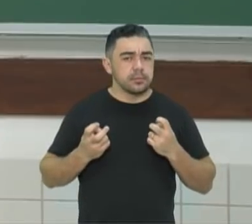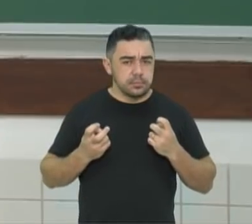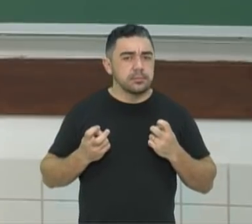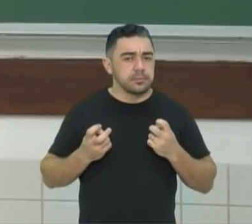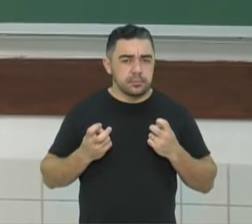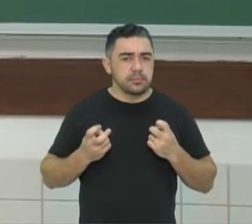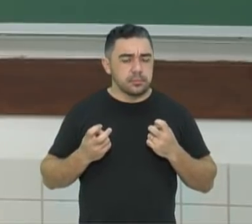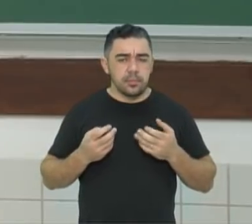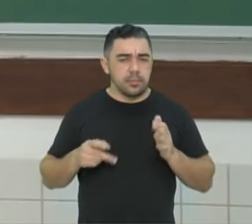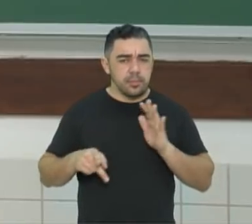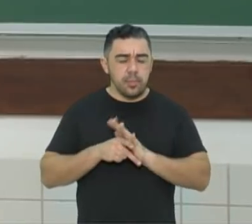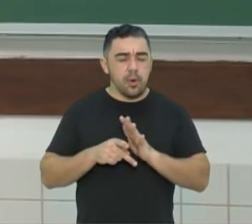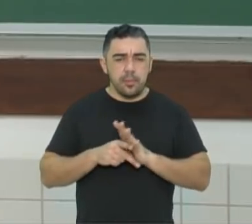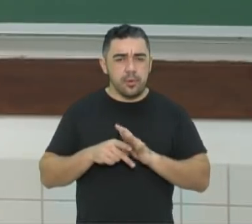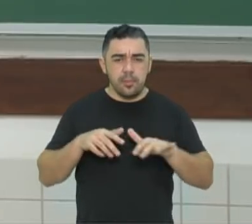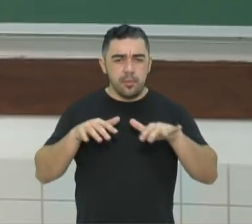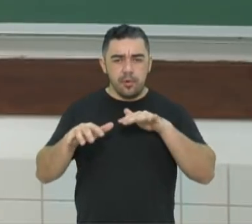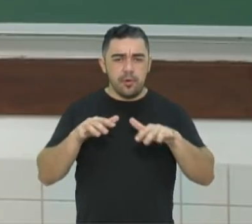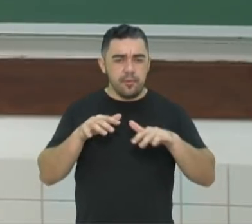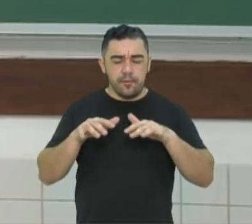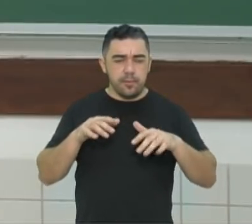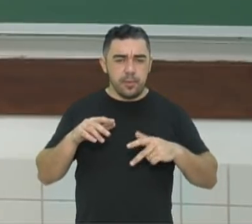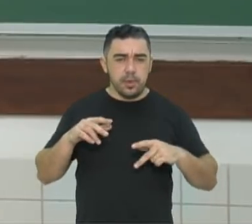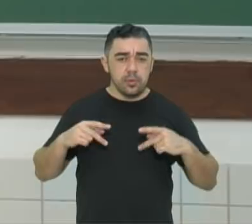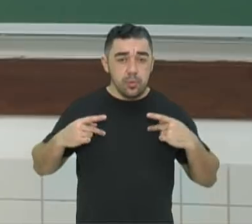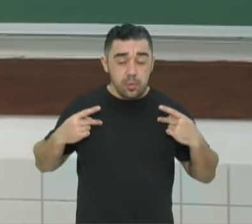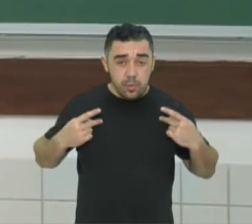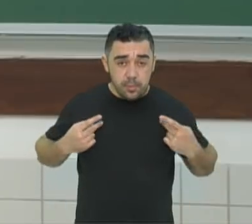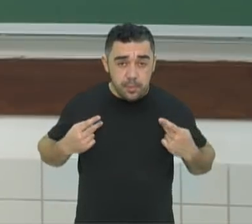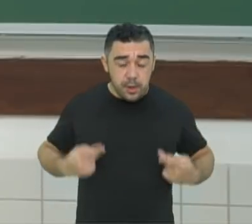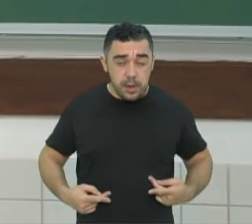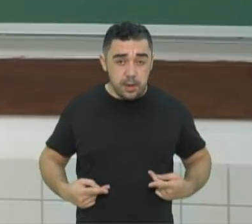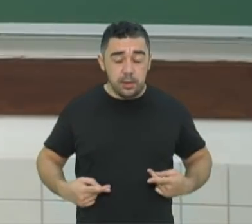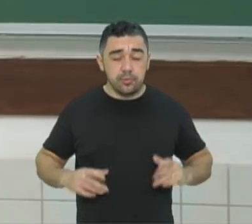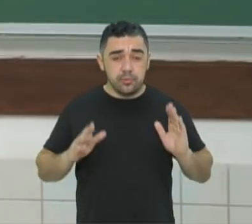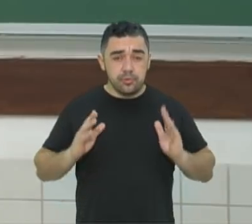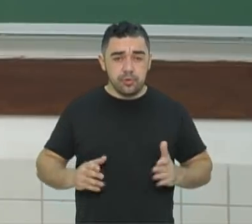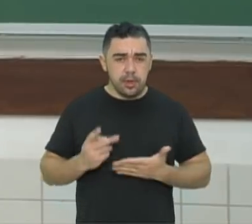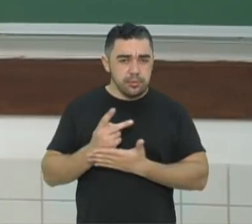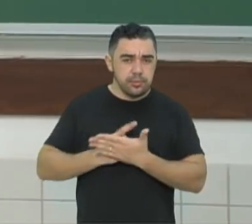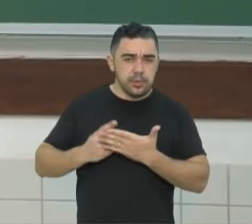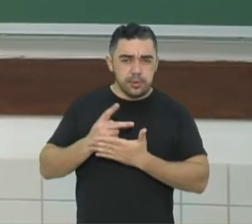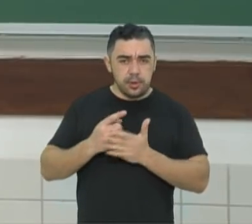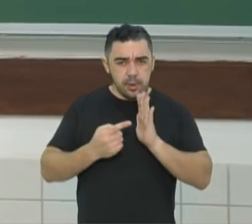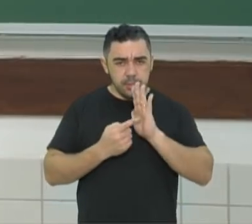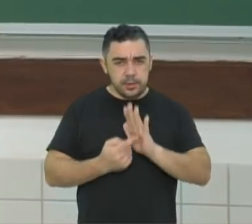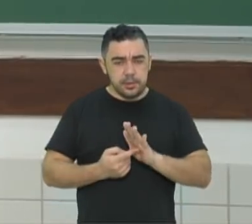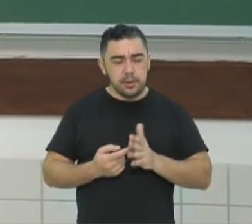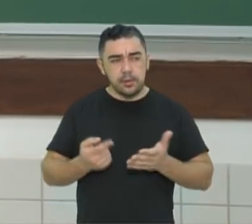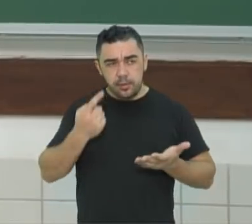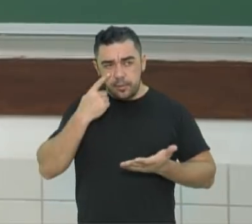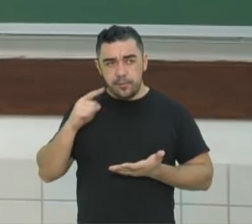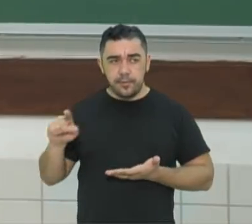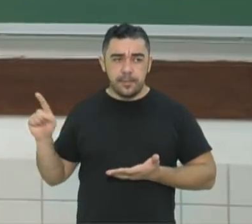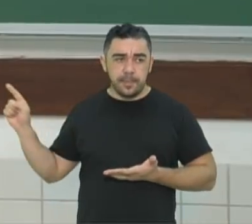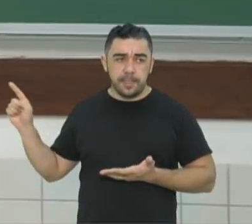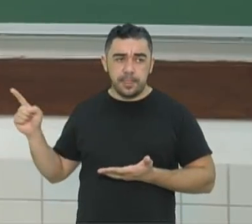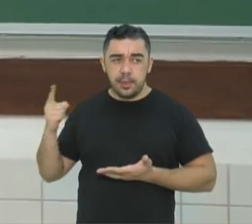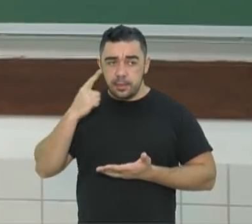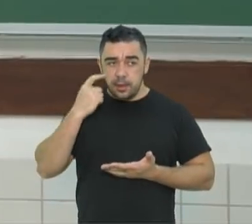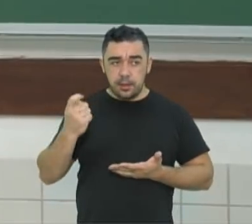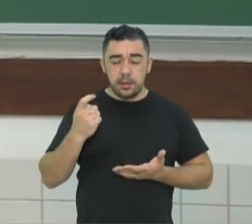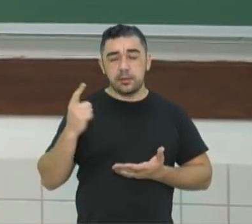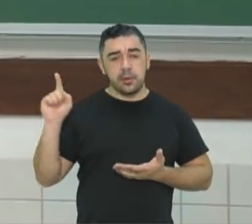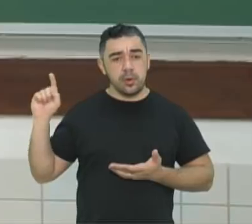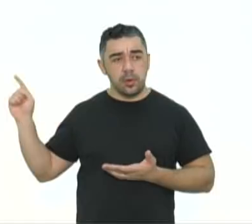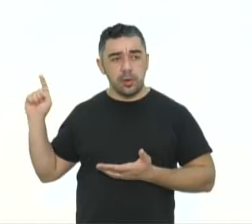de valores humanos, né? Quer dizer, expressões, né, humanas sendo apresentadas nesses trabalhos, tá? Então, é interessante nós vemos esses dois